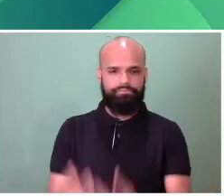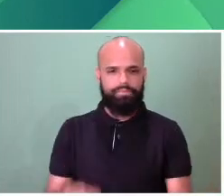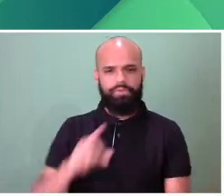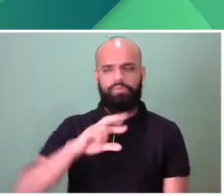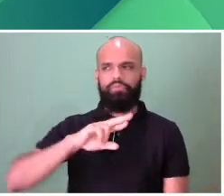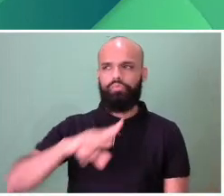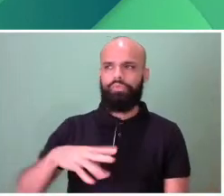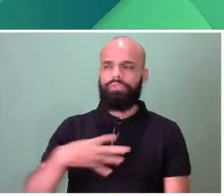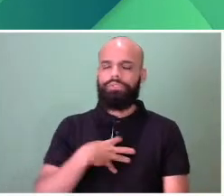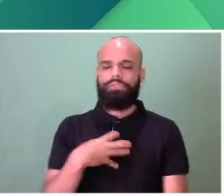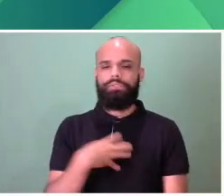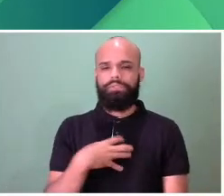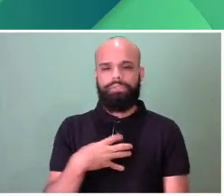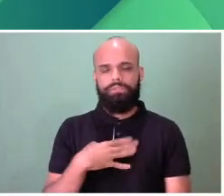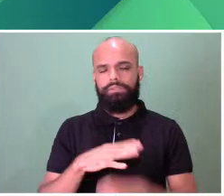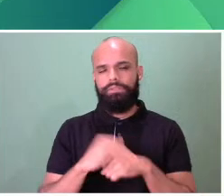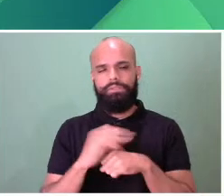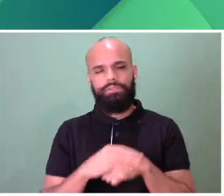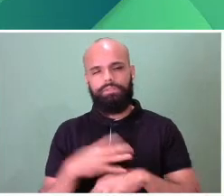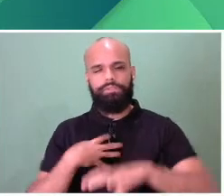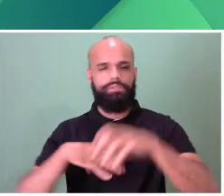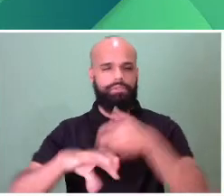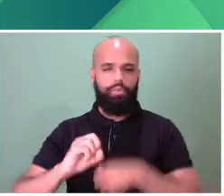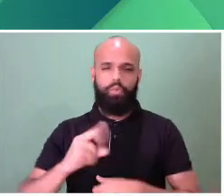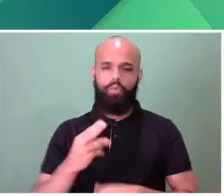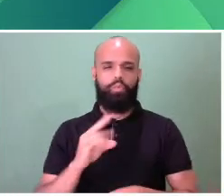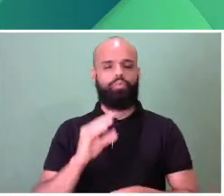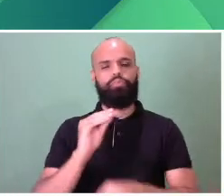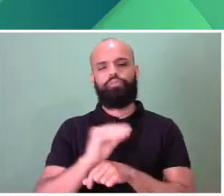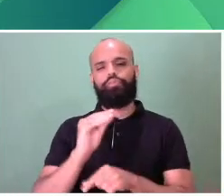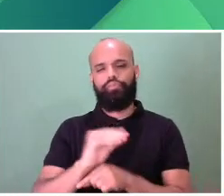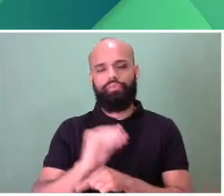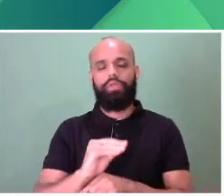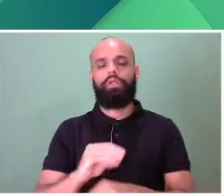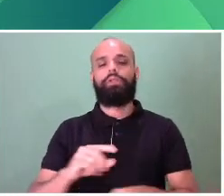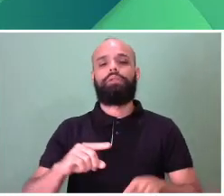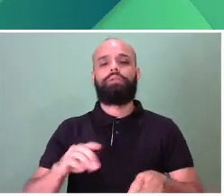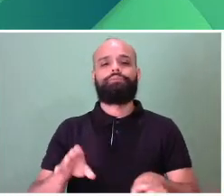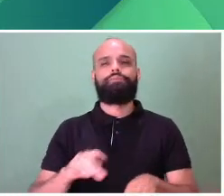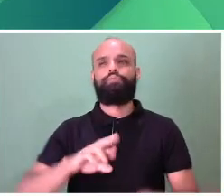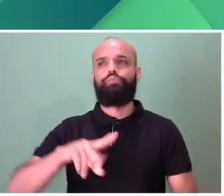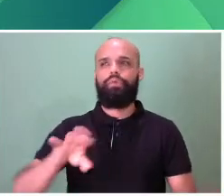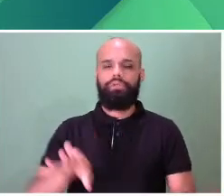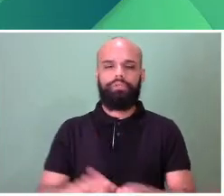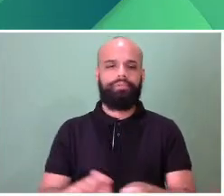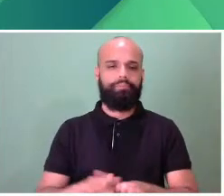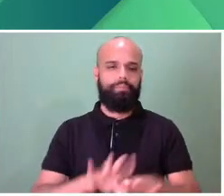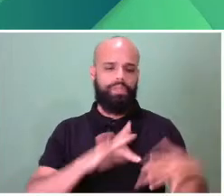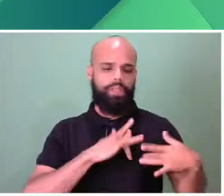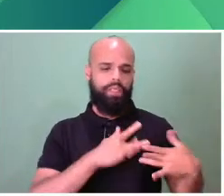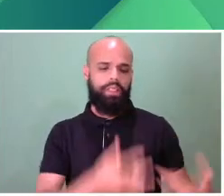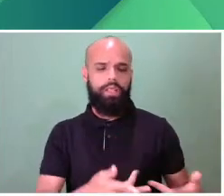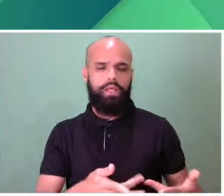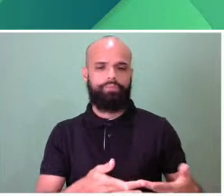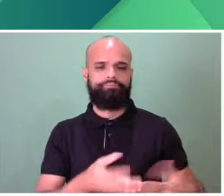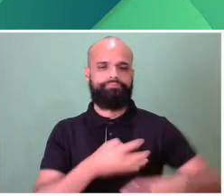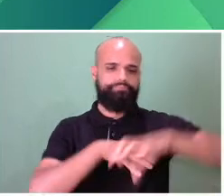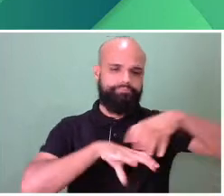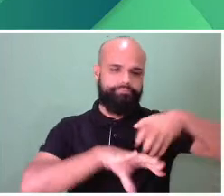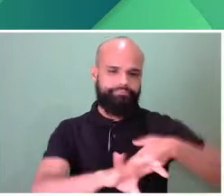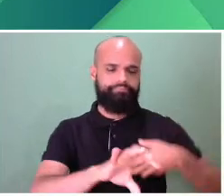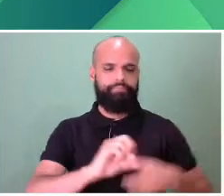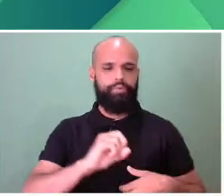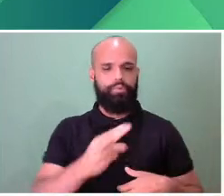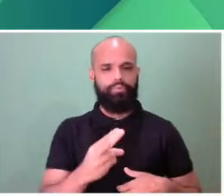de simpatia ou cuidado com quem sofre. Não é apenas ternura que vem do coração para a pessoa que está à